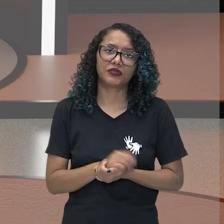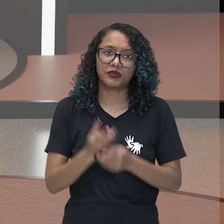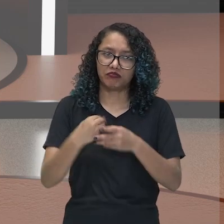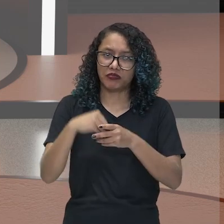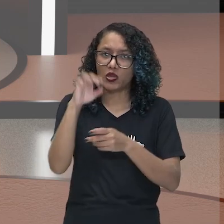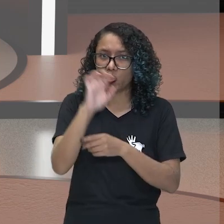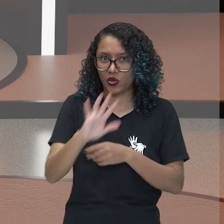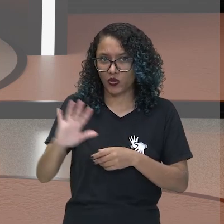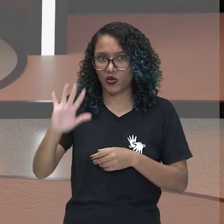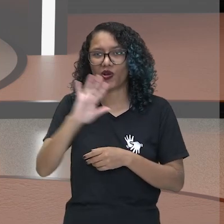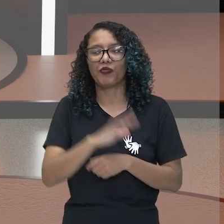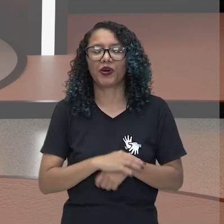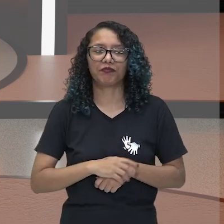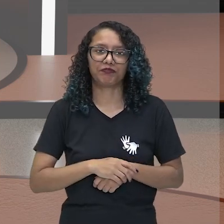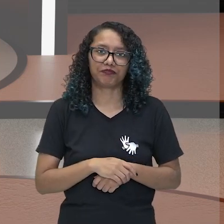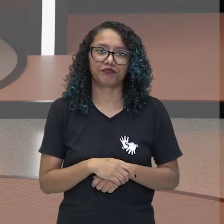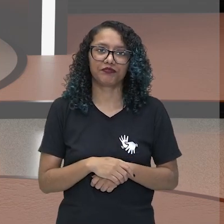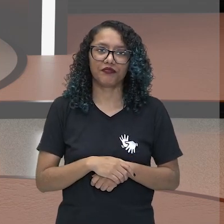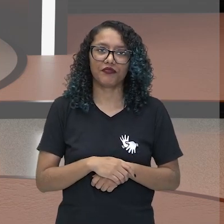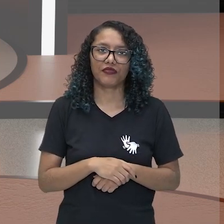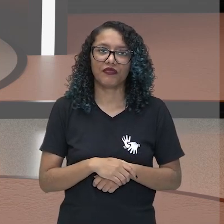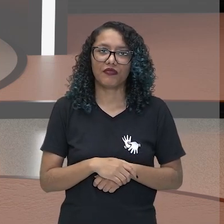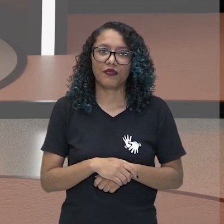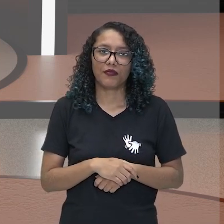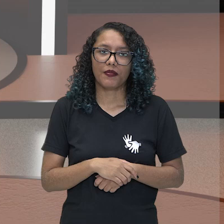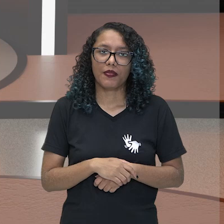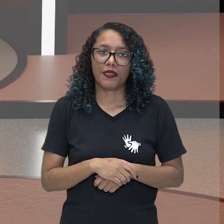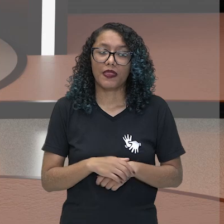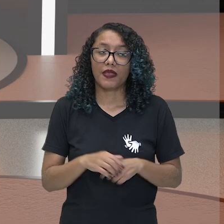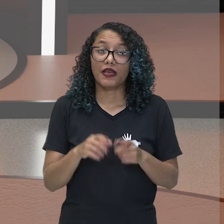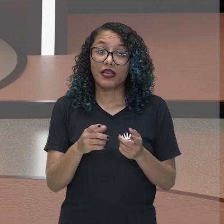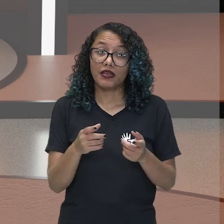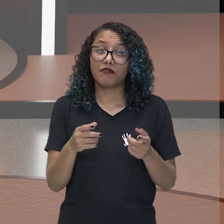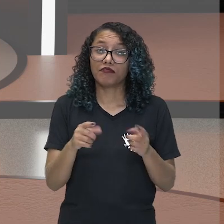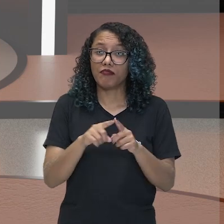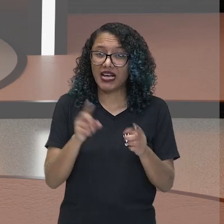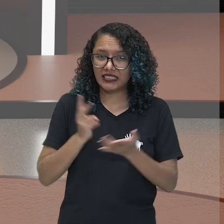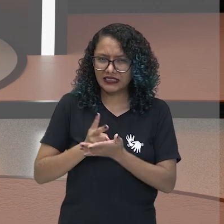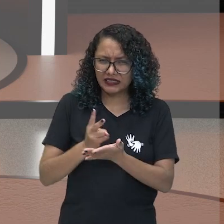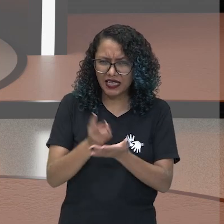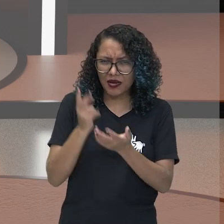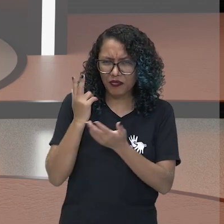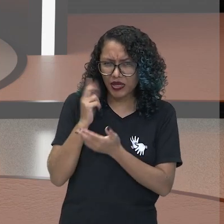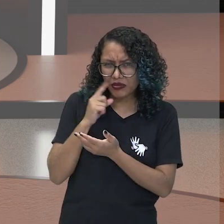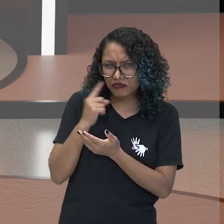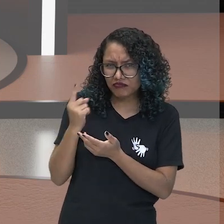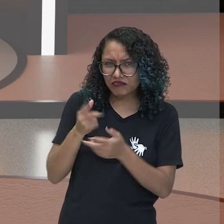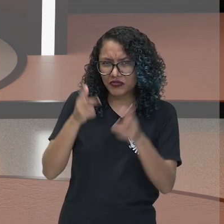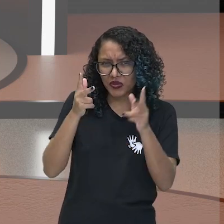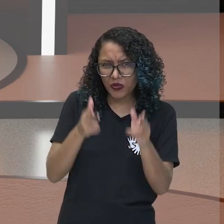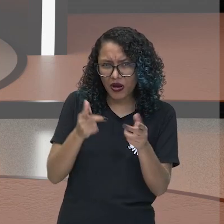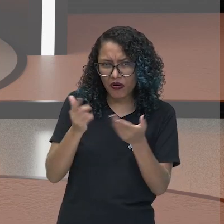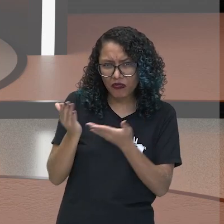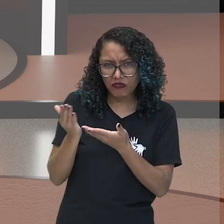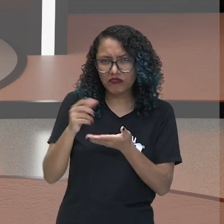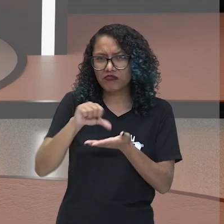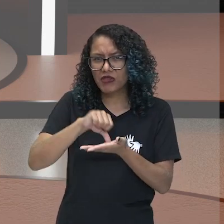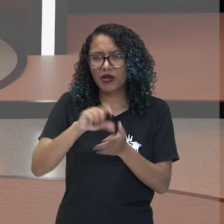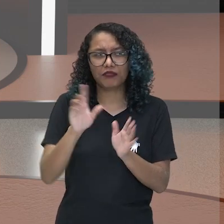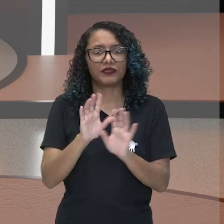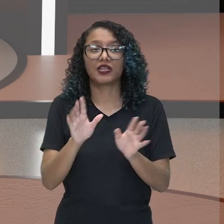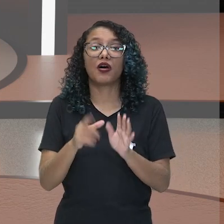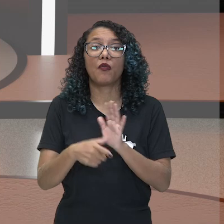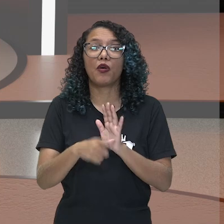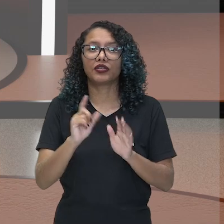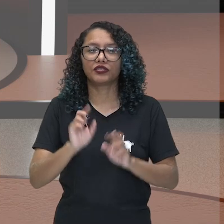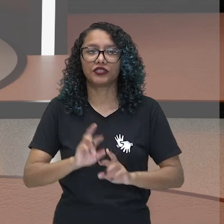europeu. E a gente vai verificar que nem sempre foram assim, nem sempre foram independentes. Em alguns momentos a gente vai verificar